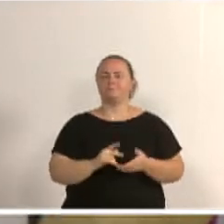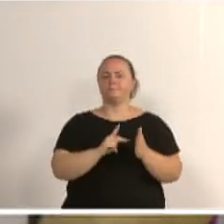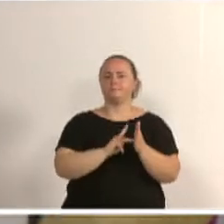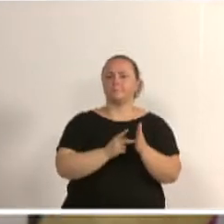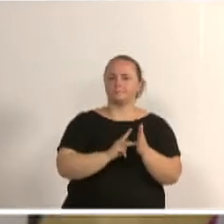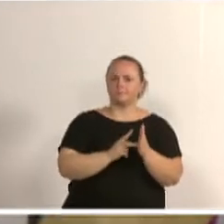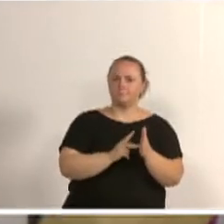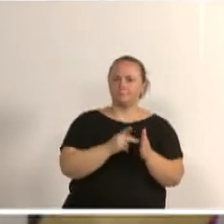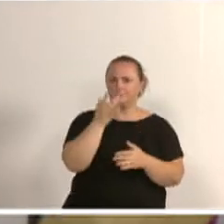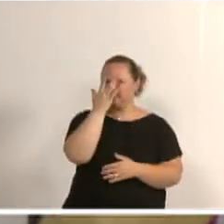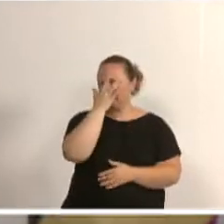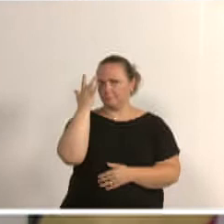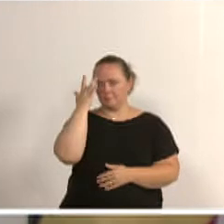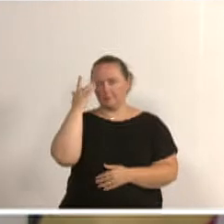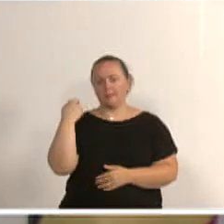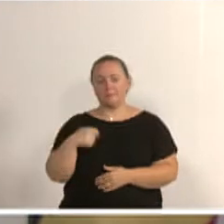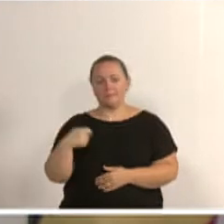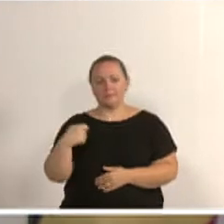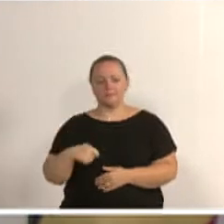sindicatos, usuários do serviço público,